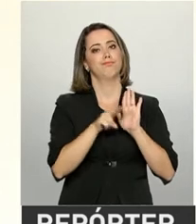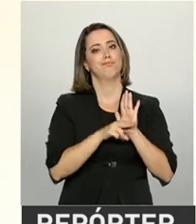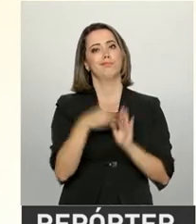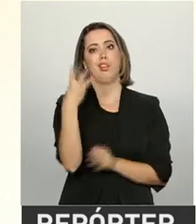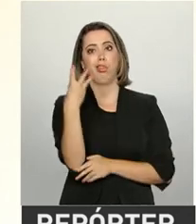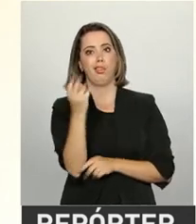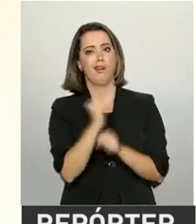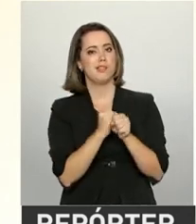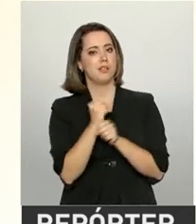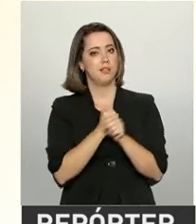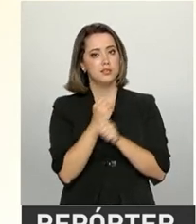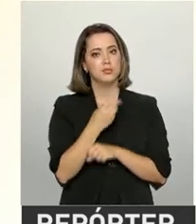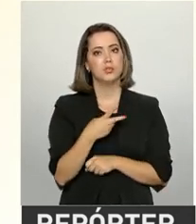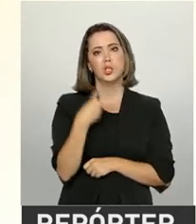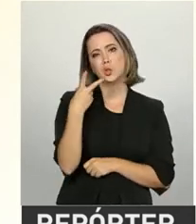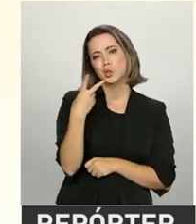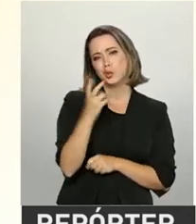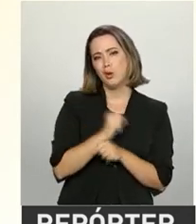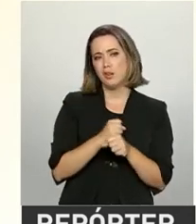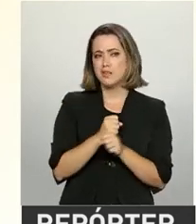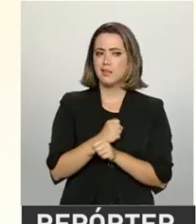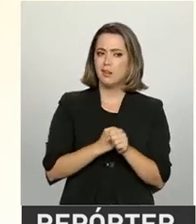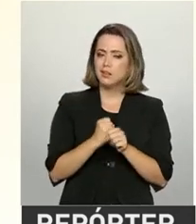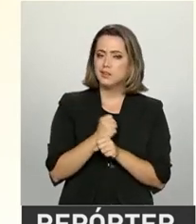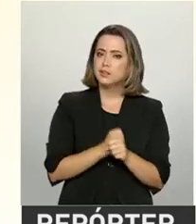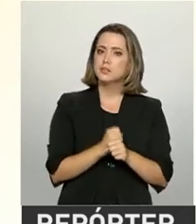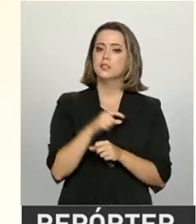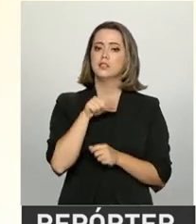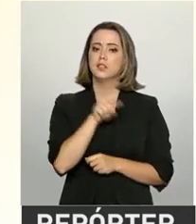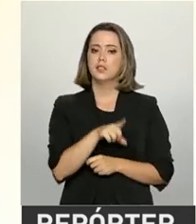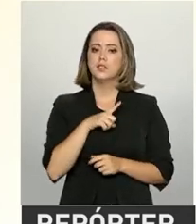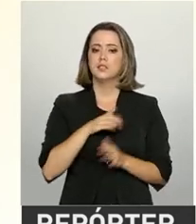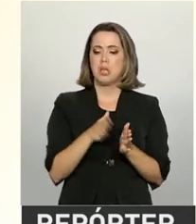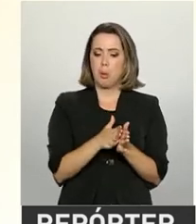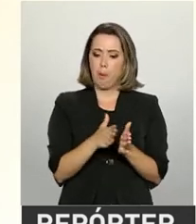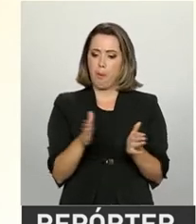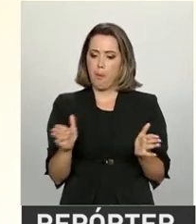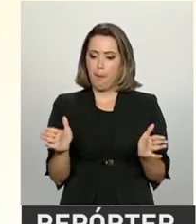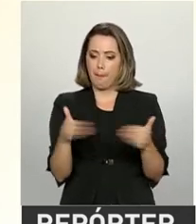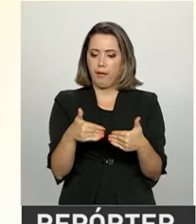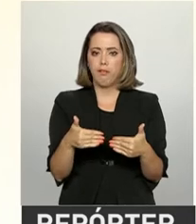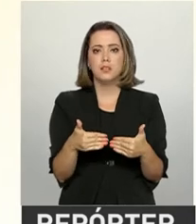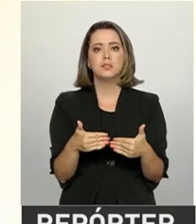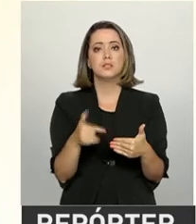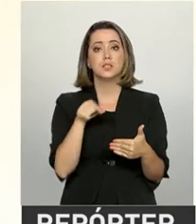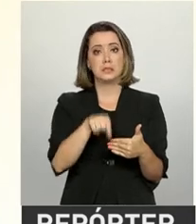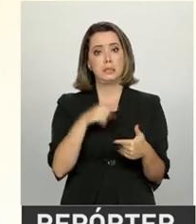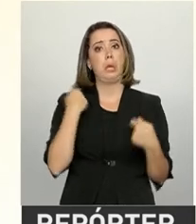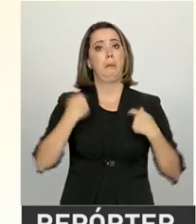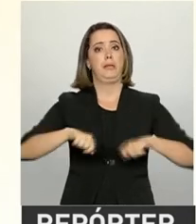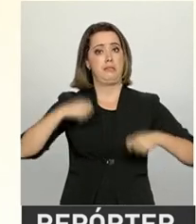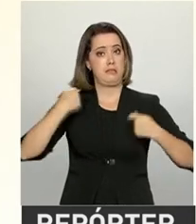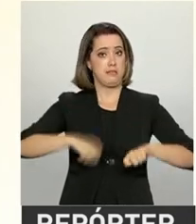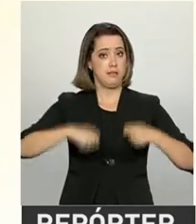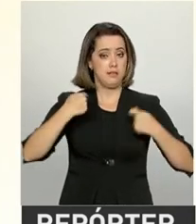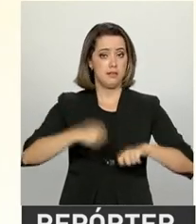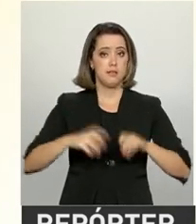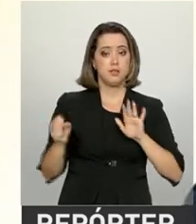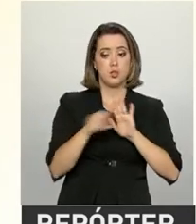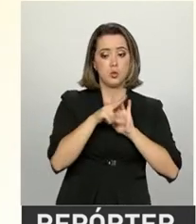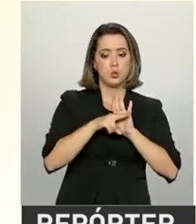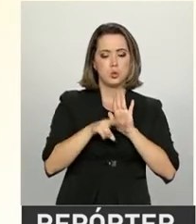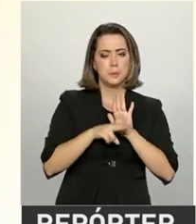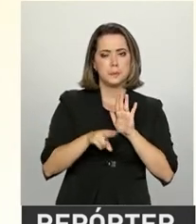anos mais dois anos essa janela se fecha e aí nós teremos que fazer uma reforma